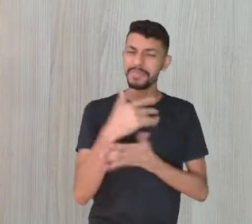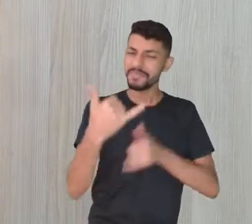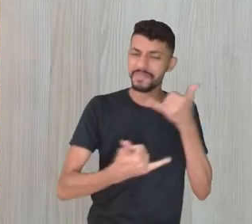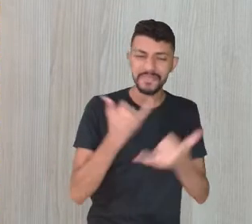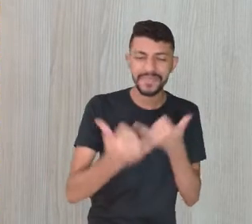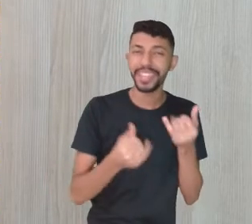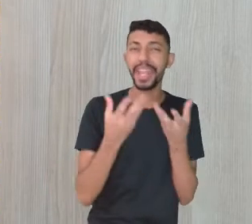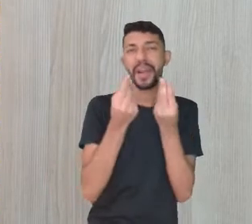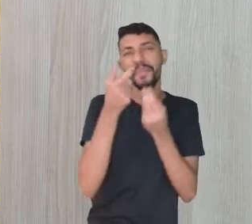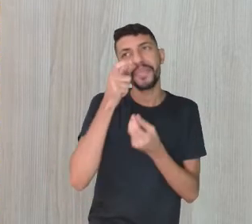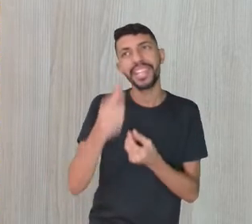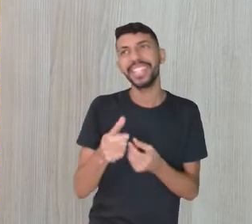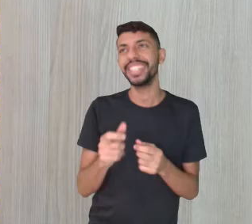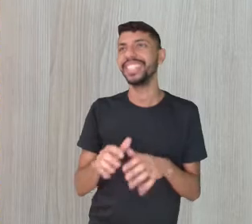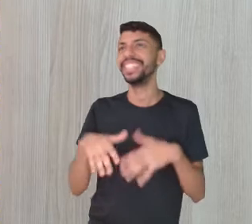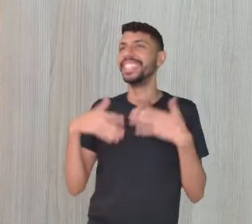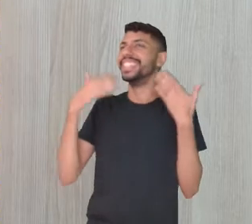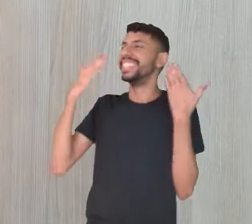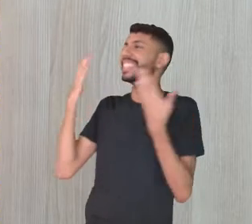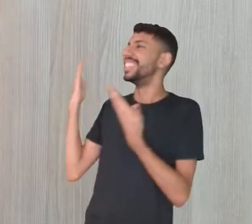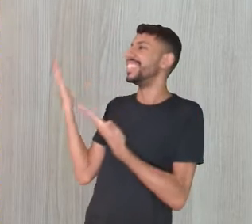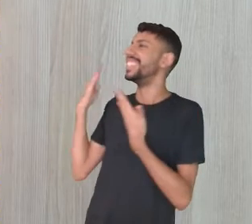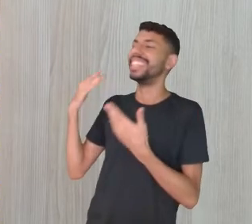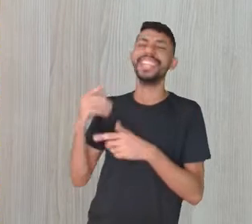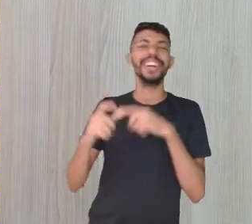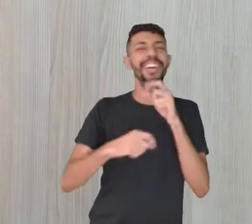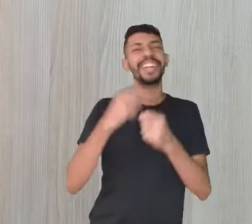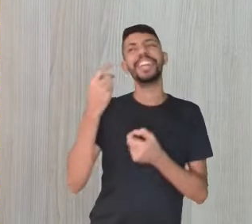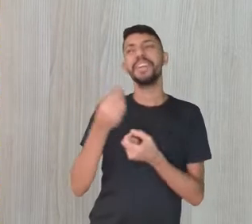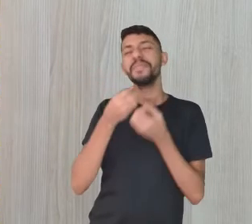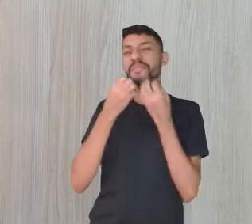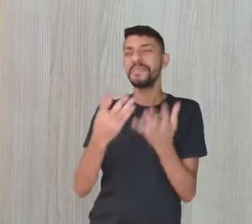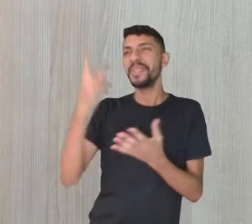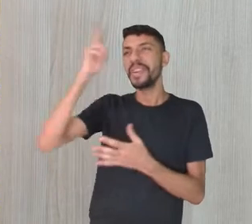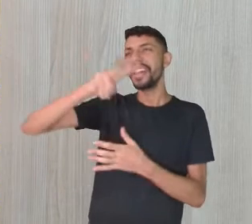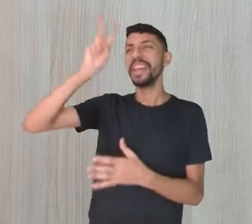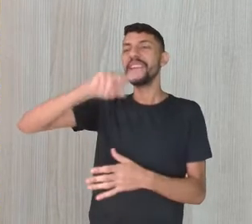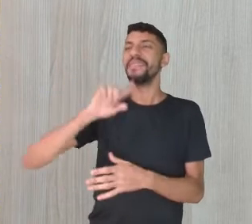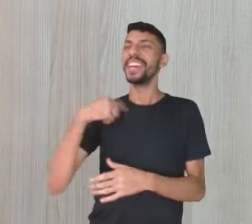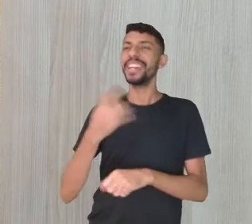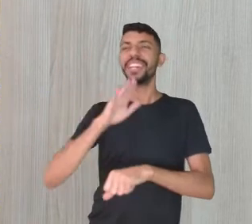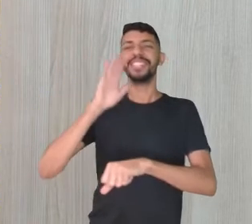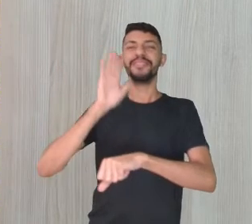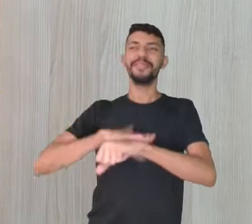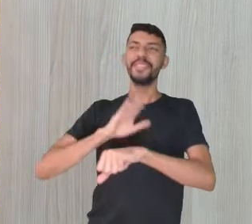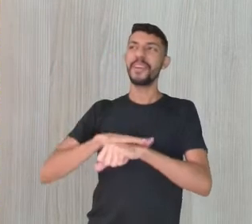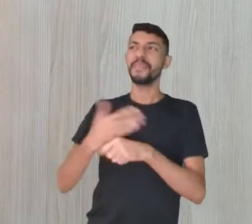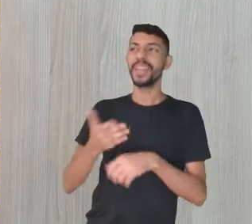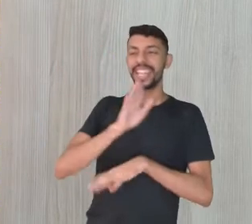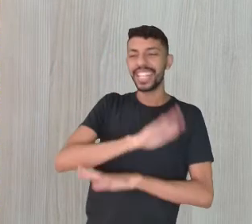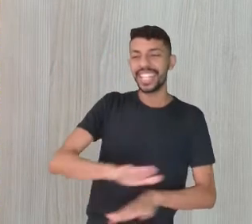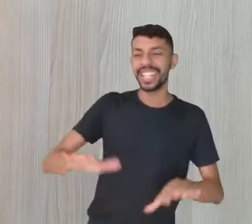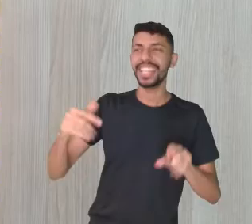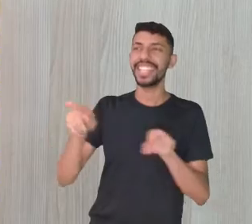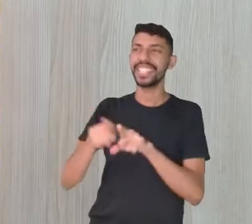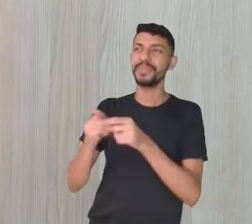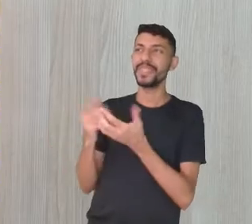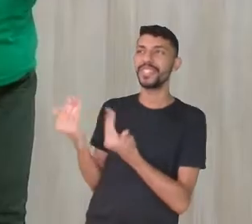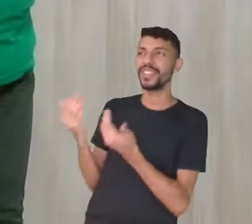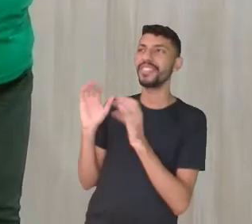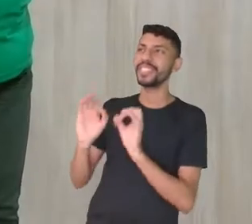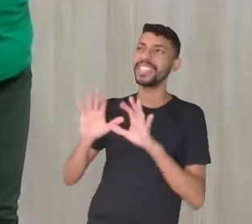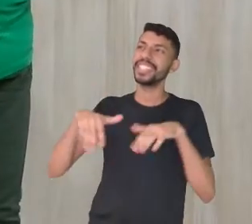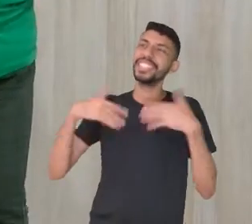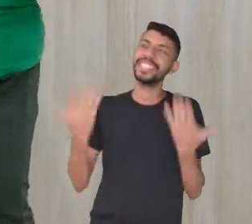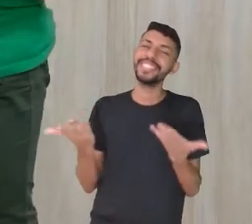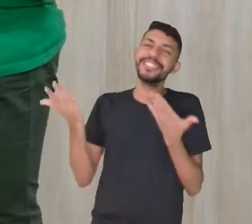muito interessante. E é muito interessante a gente lembrar, né? O nosso tempo de criança, de juventude, Isso, né, professora? Cláudia. Pois é, Cláudia,